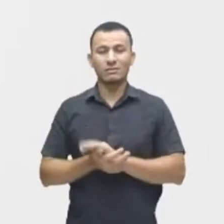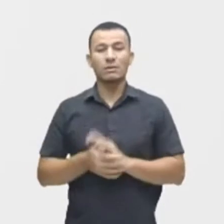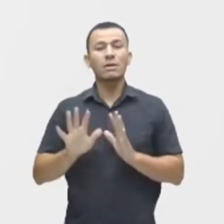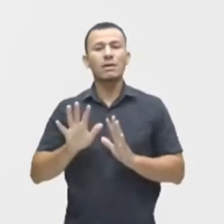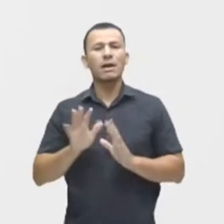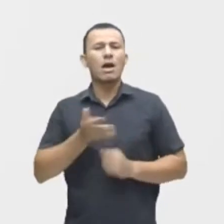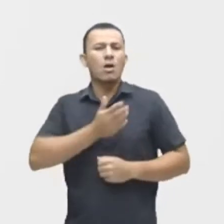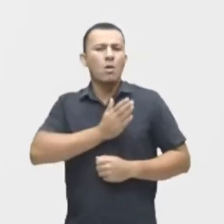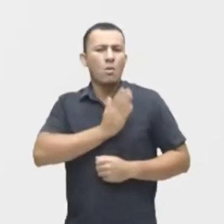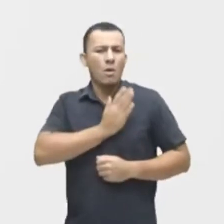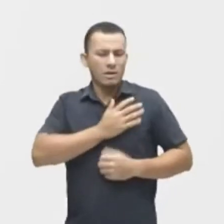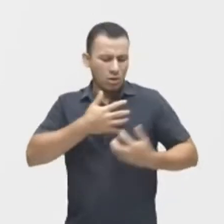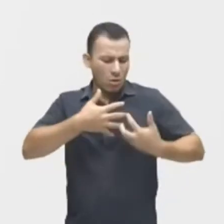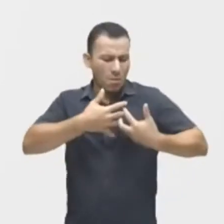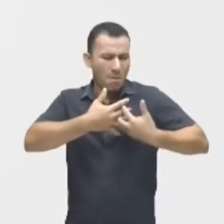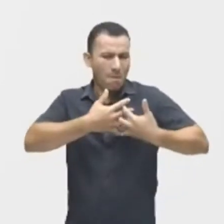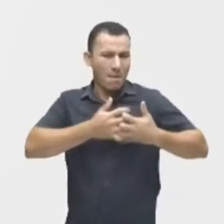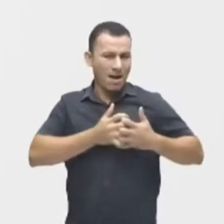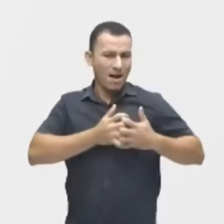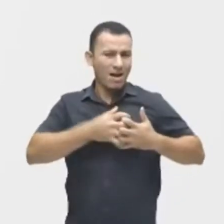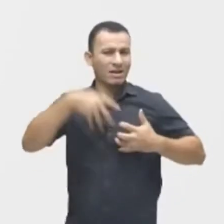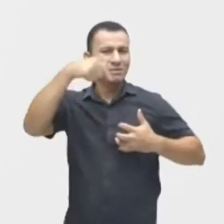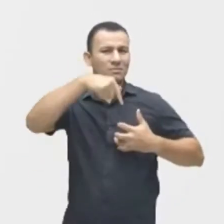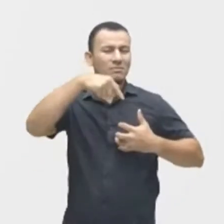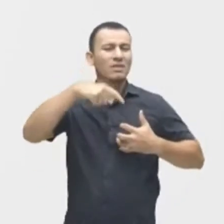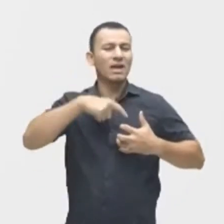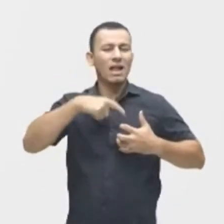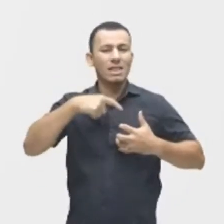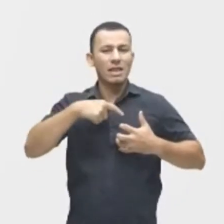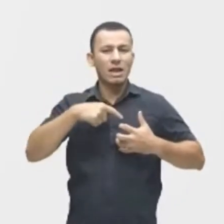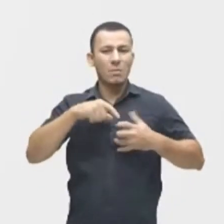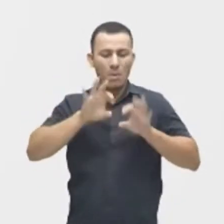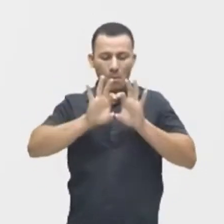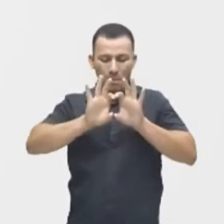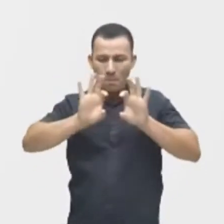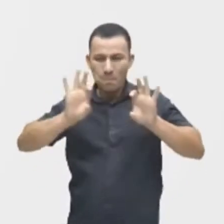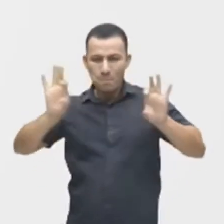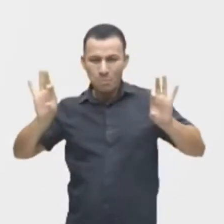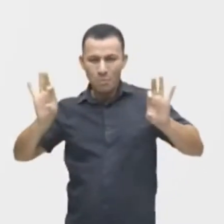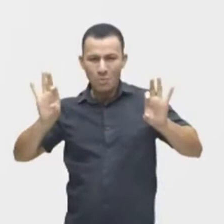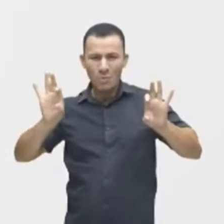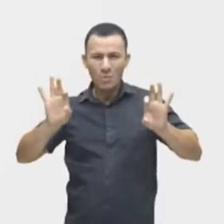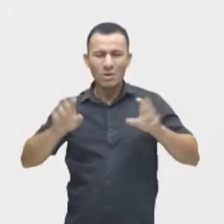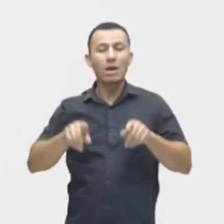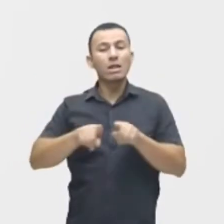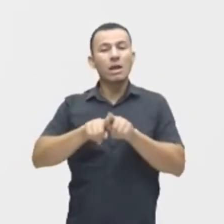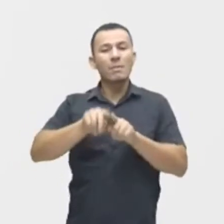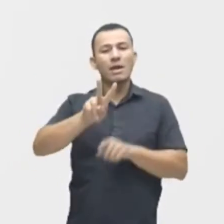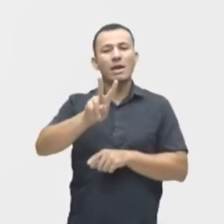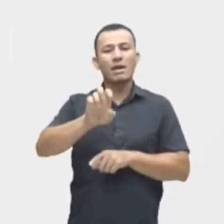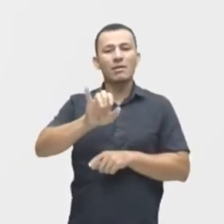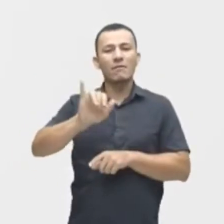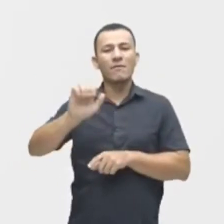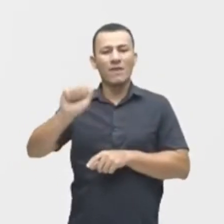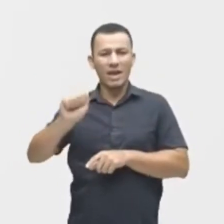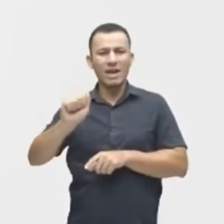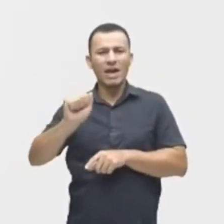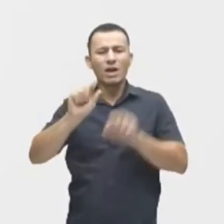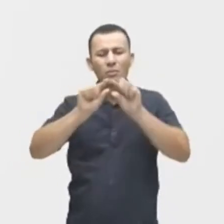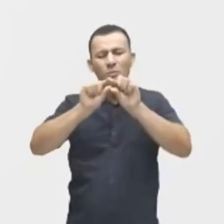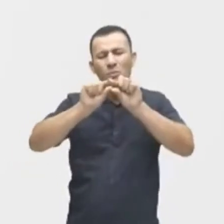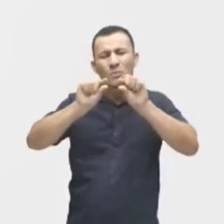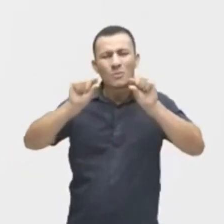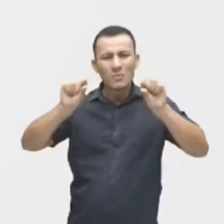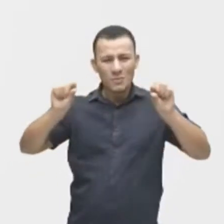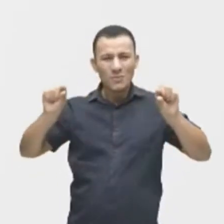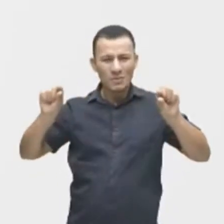que tem essas cavidades, ele também tem artérias e tem veias, que vão vascularizar esse coração e,